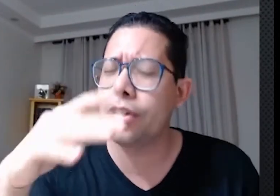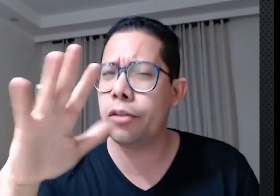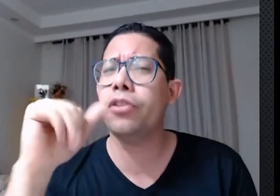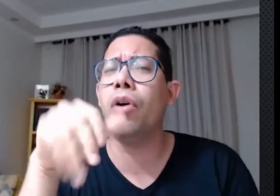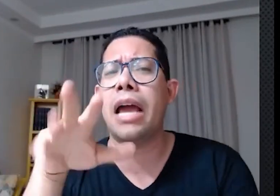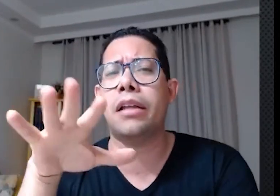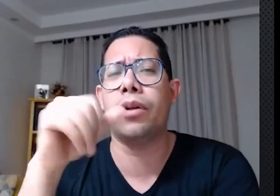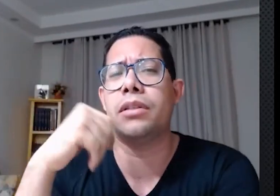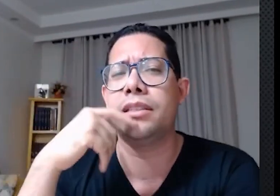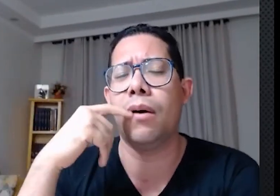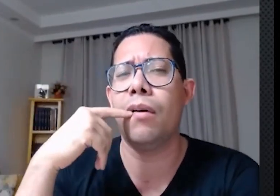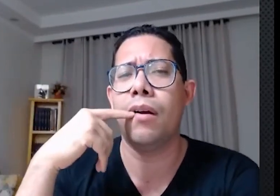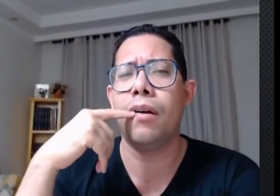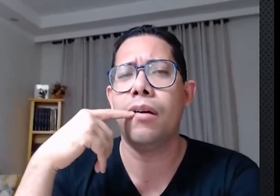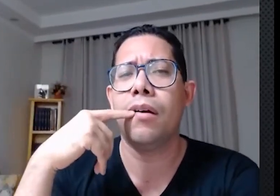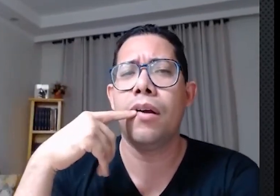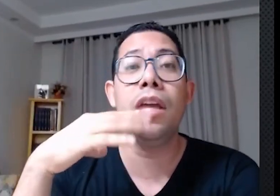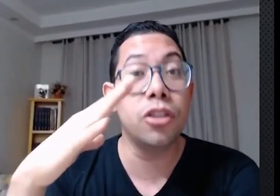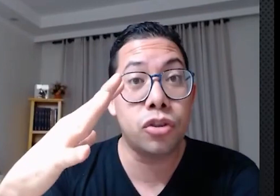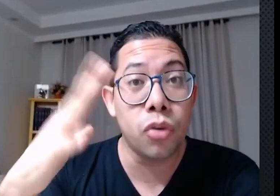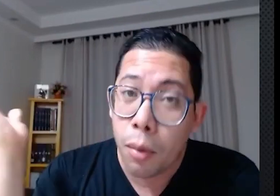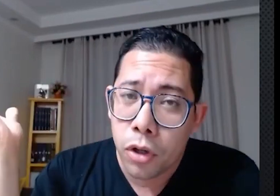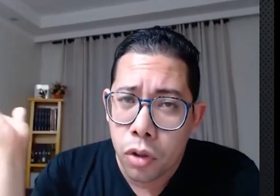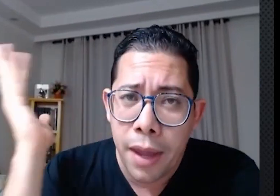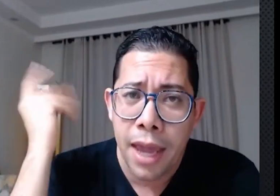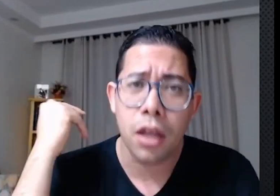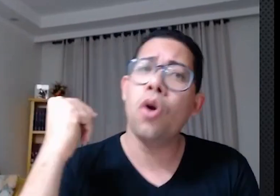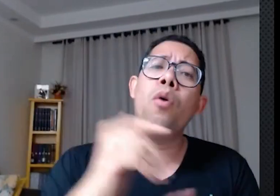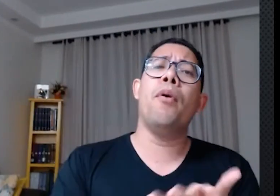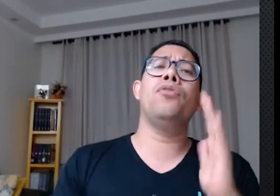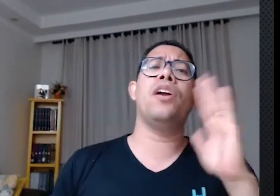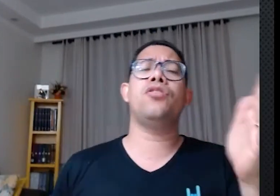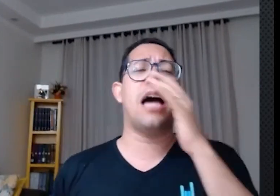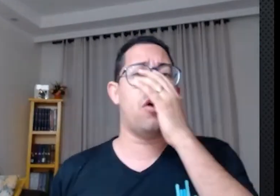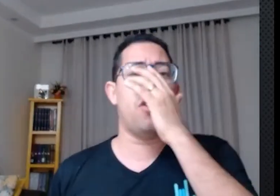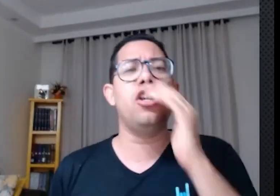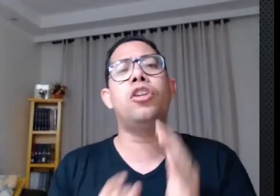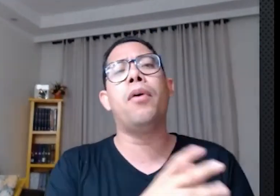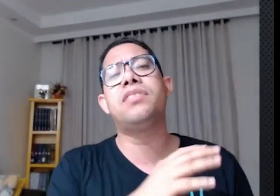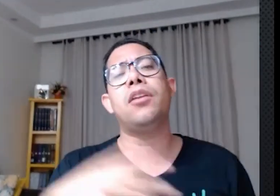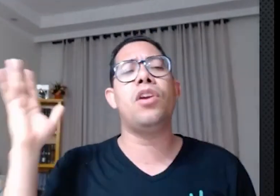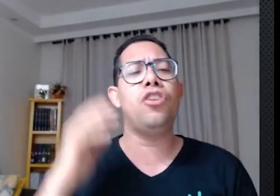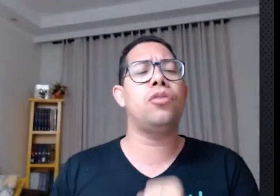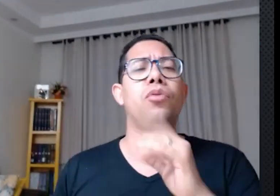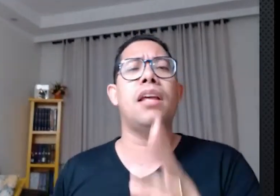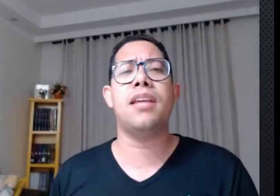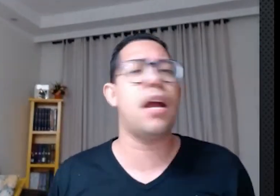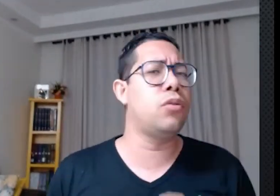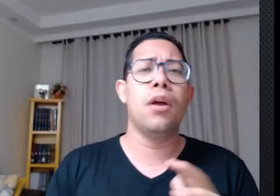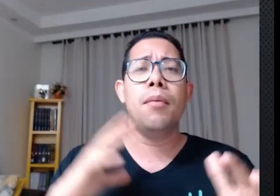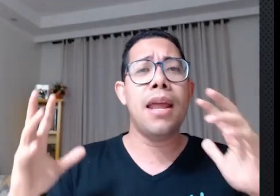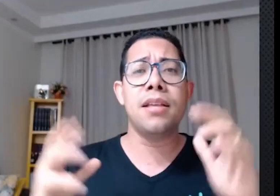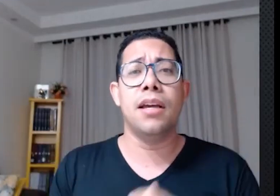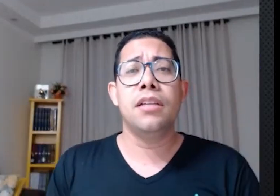colar que eu deixo, pode colar aí na sua anotação. Isso, muito bem. O povo de Israel no Egito, o povo saindo do Egito, no